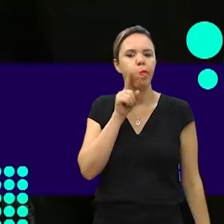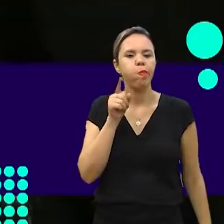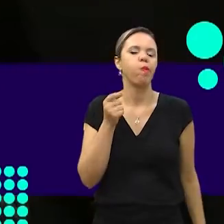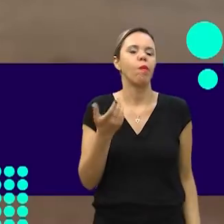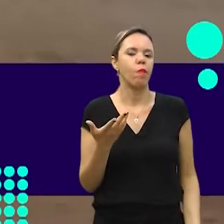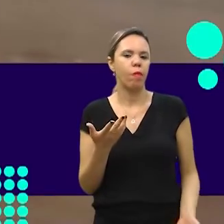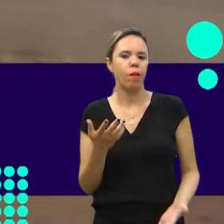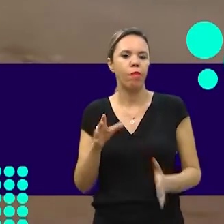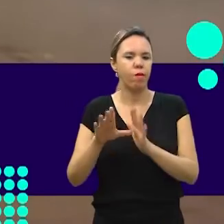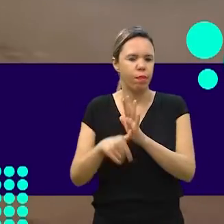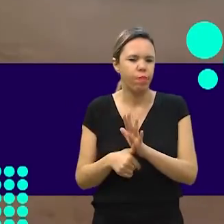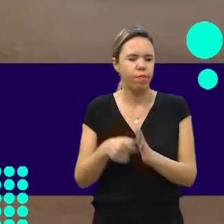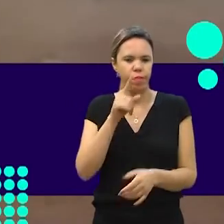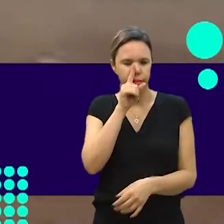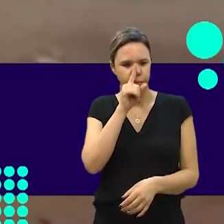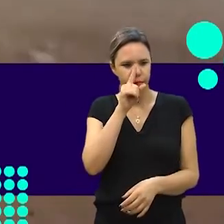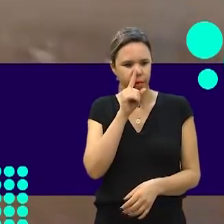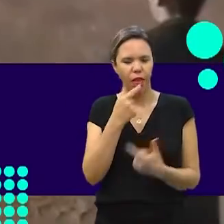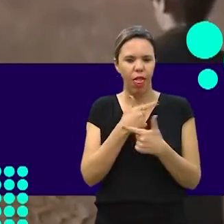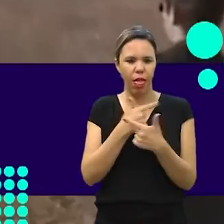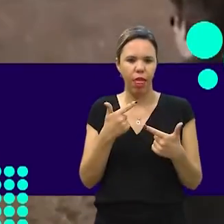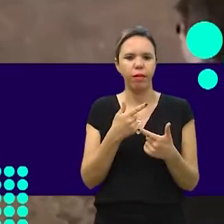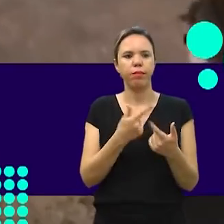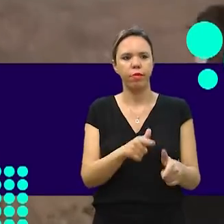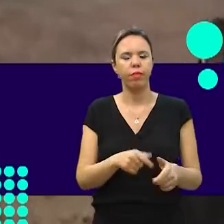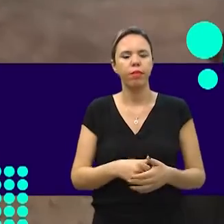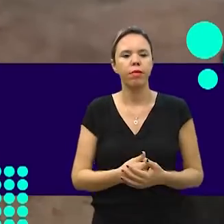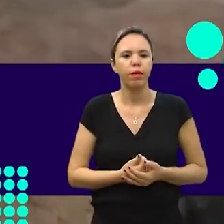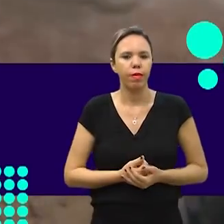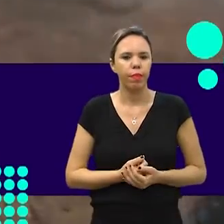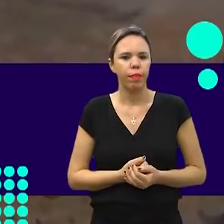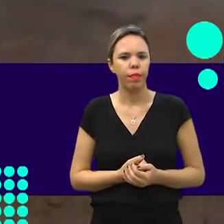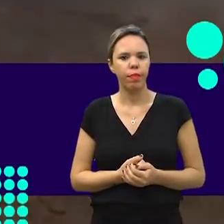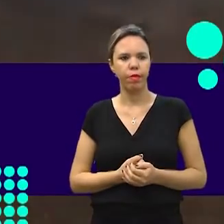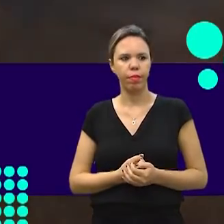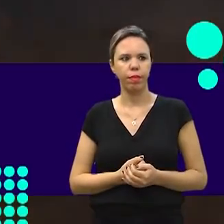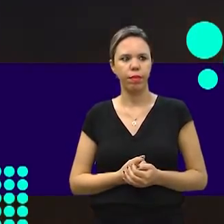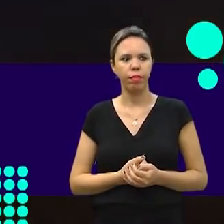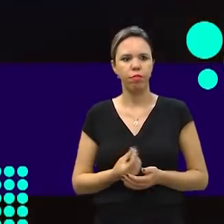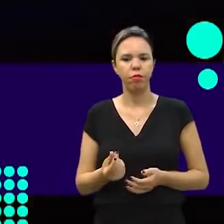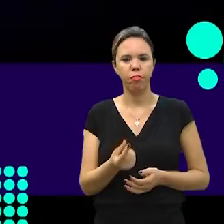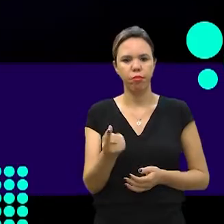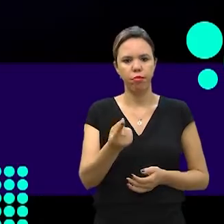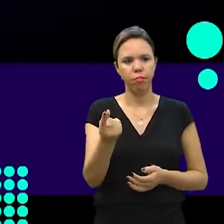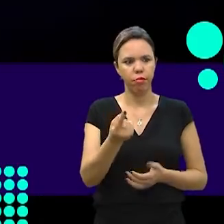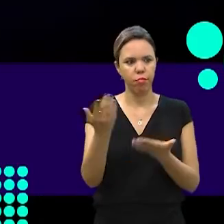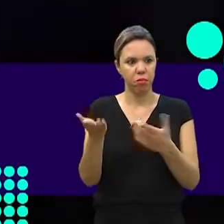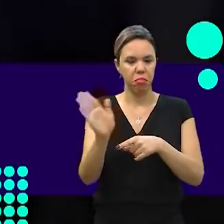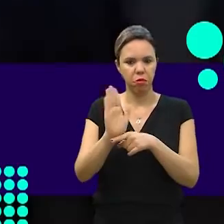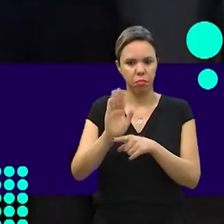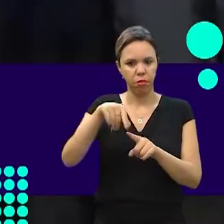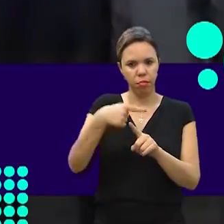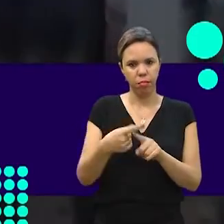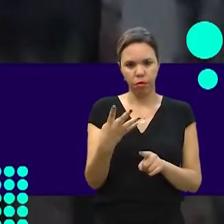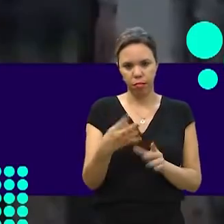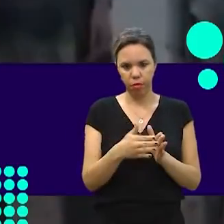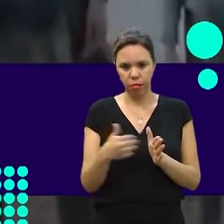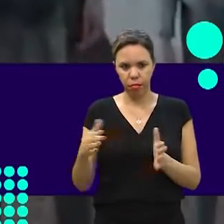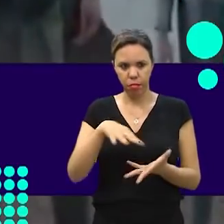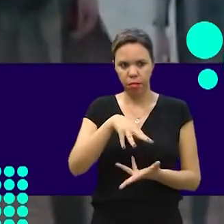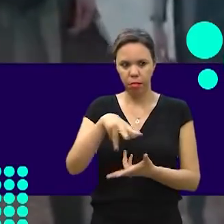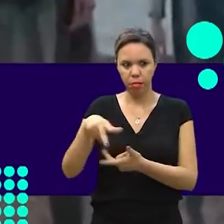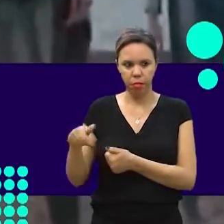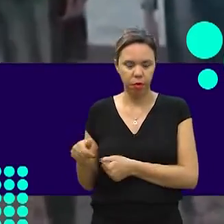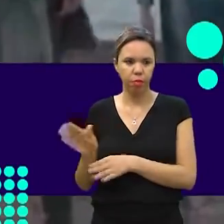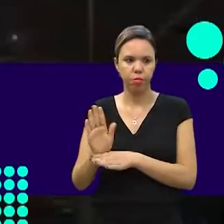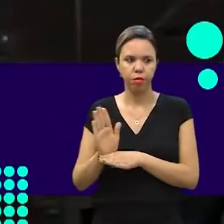Eternos é mais um filme da fase 4 do universo cinematográfico Marvel. Há milhares de anos, os seres